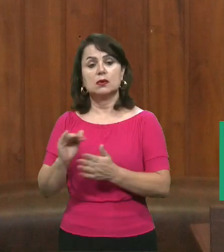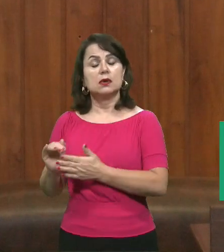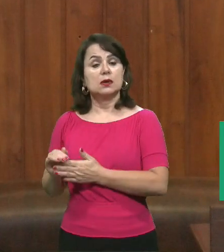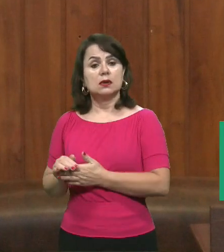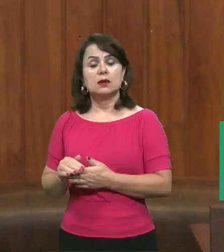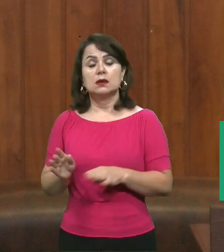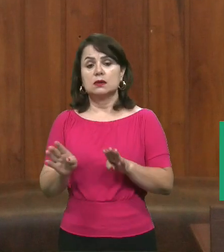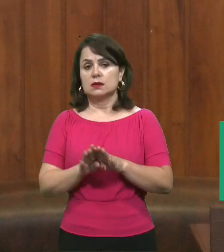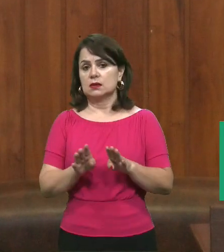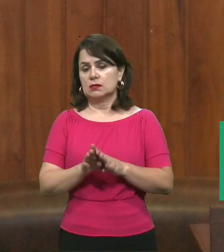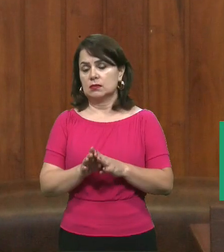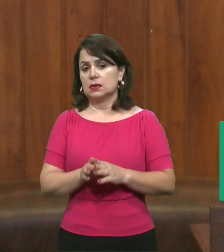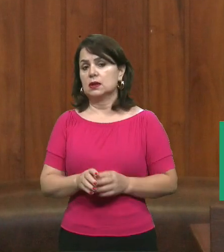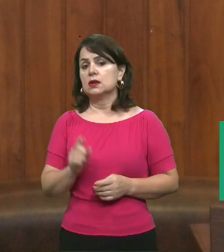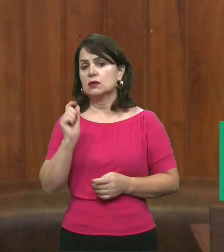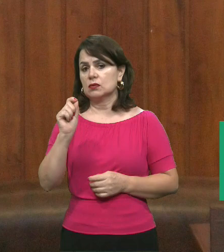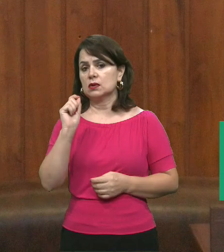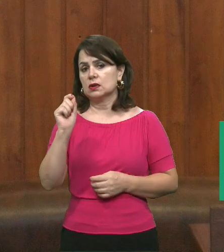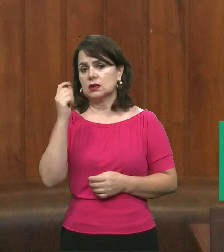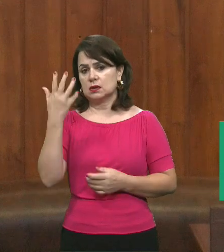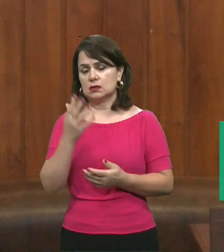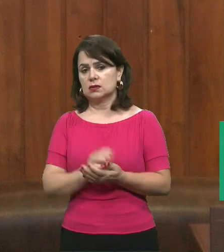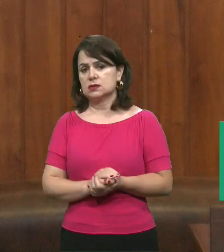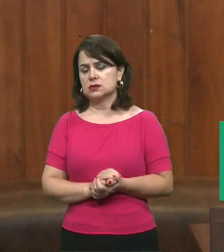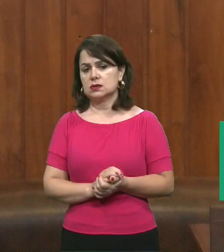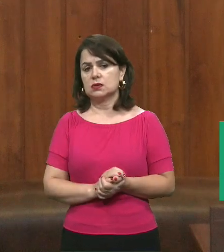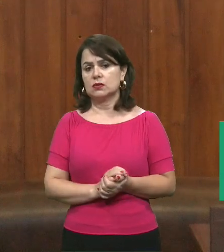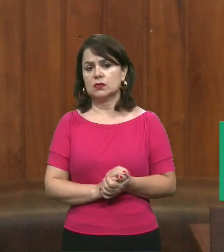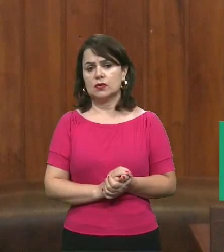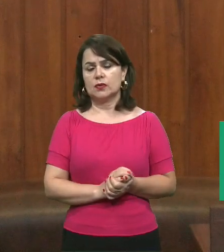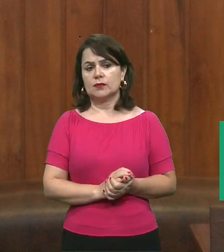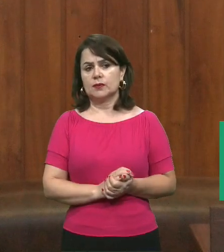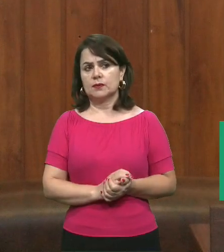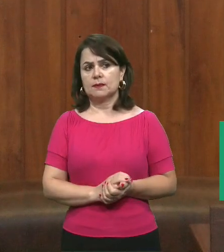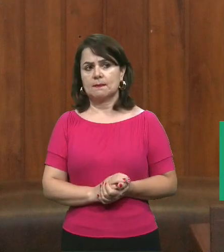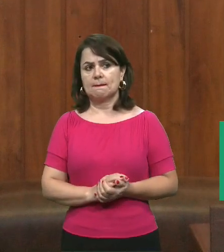Frustraram ou fraudaram previamente combinados o caráter competitivo